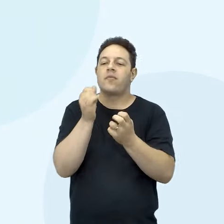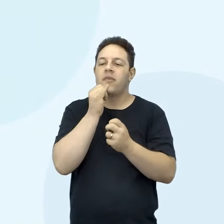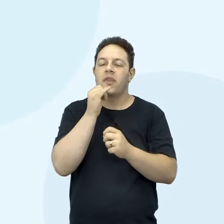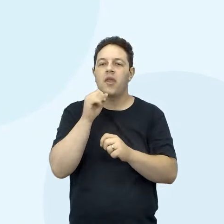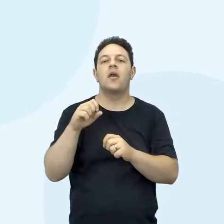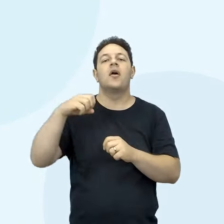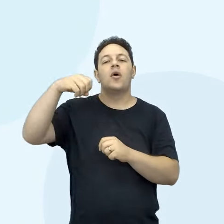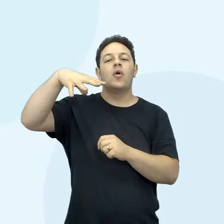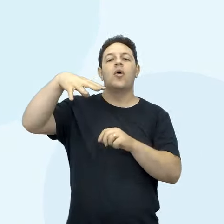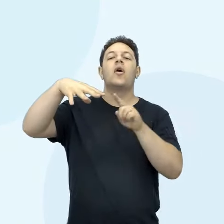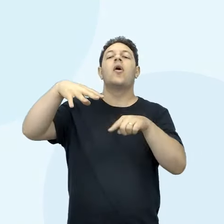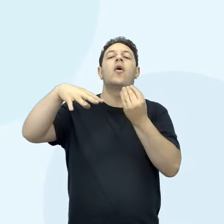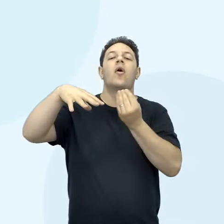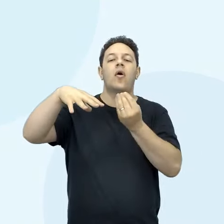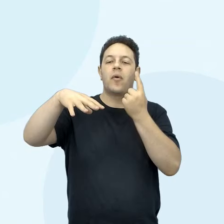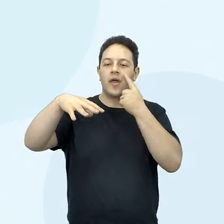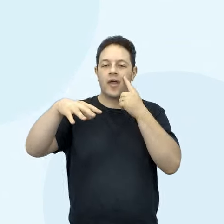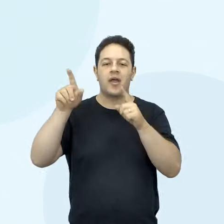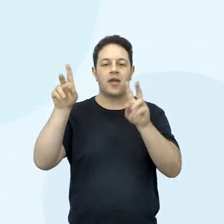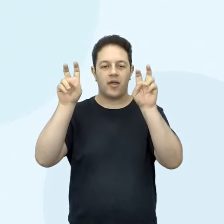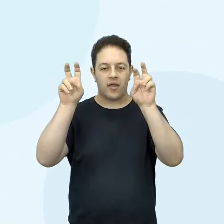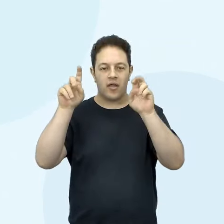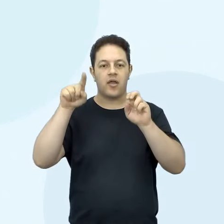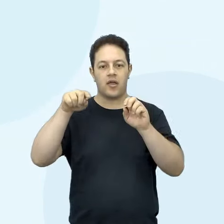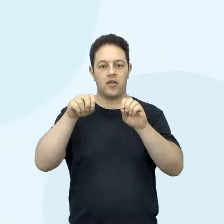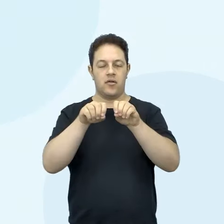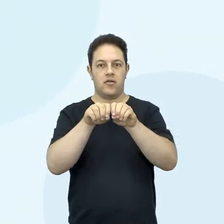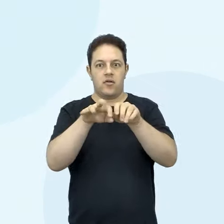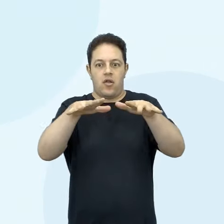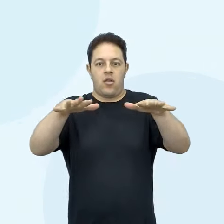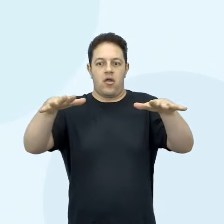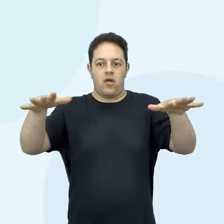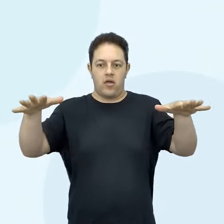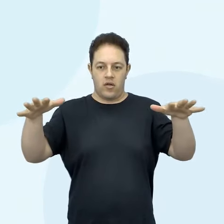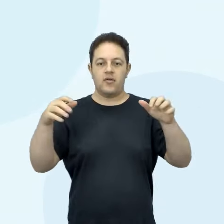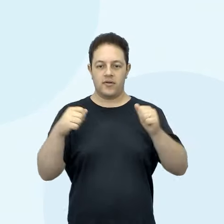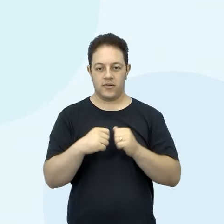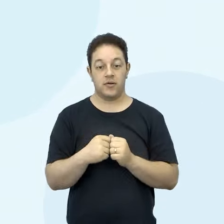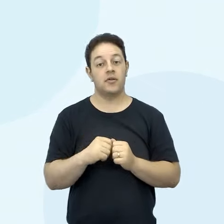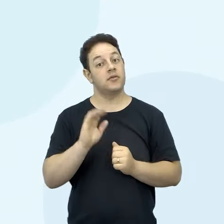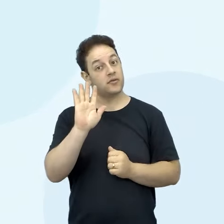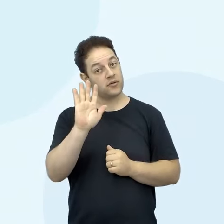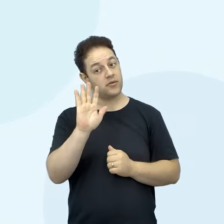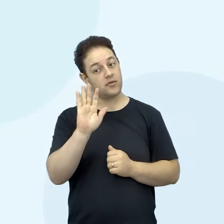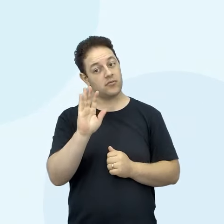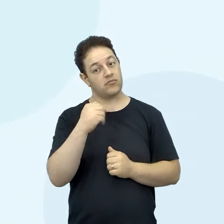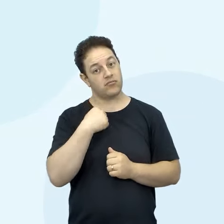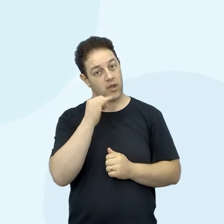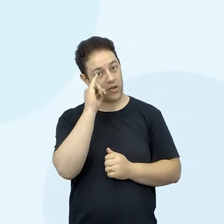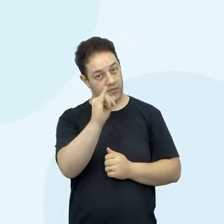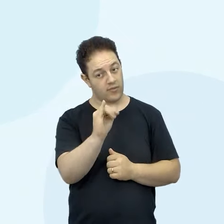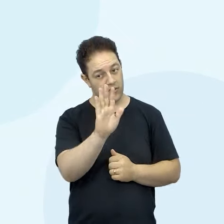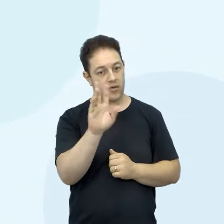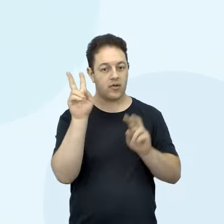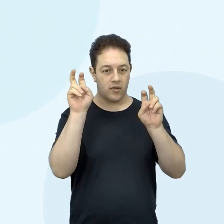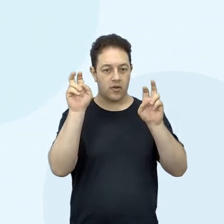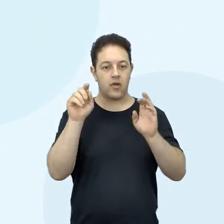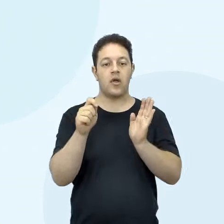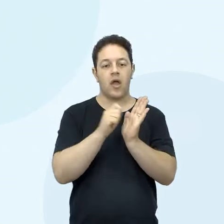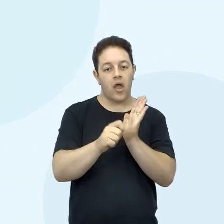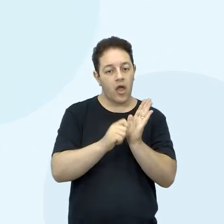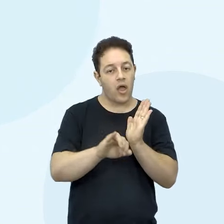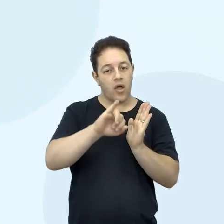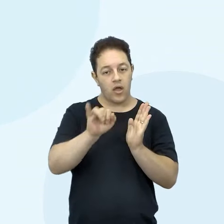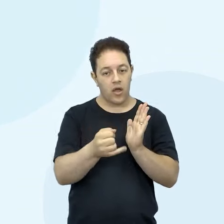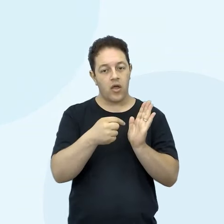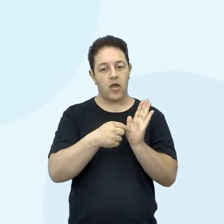fluxo luminoso, cuja unidade é o lúmen. Eu falaria para você já ir aí fazendo as suas anotações